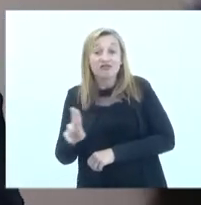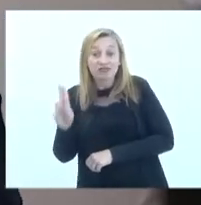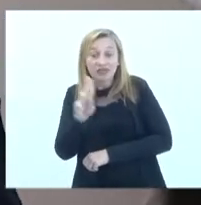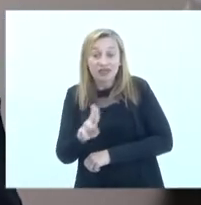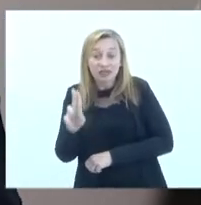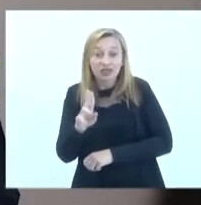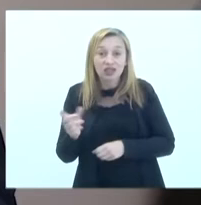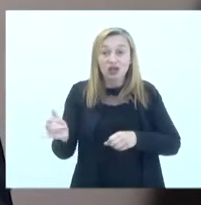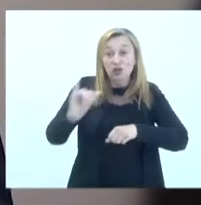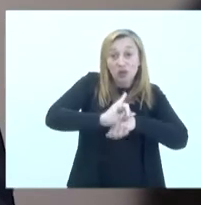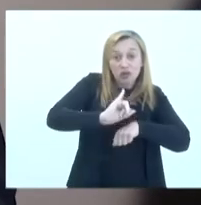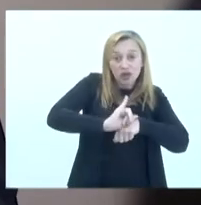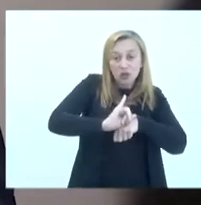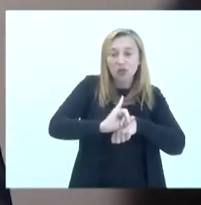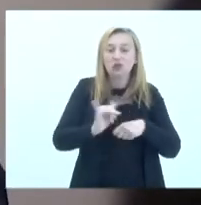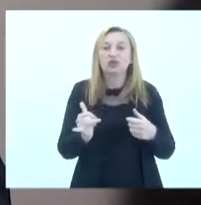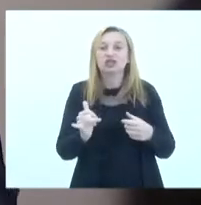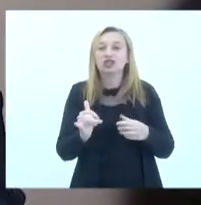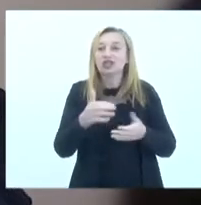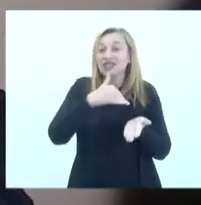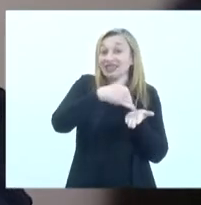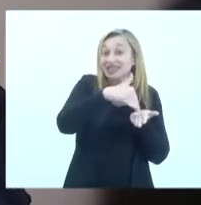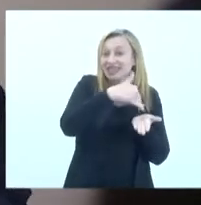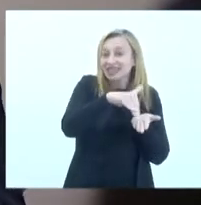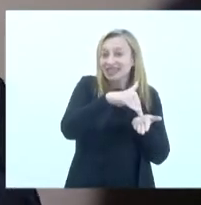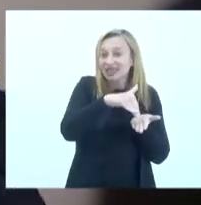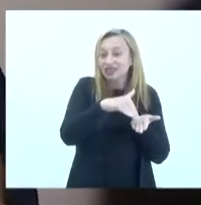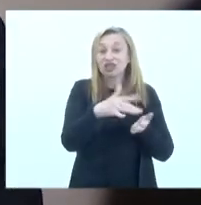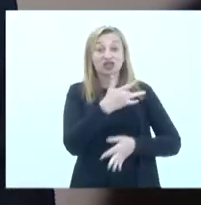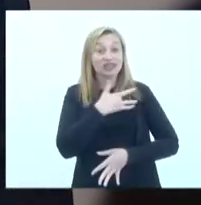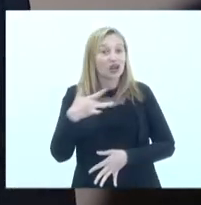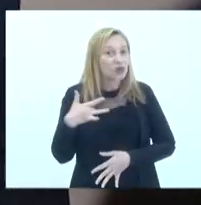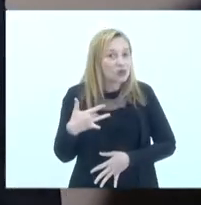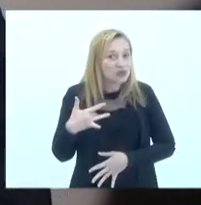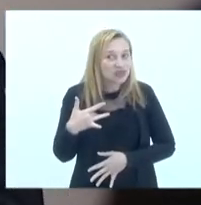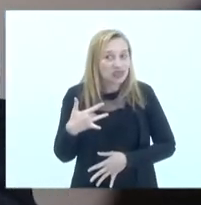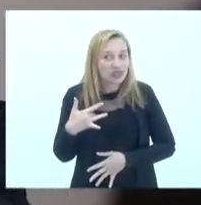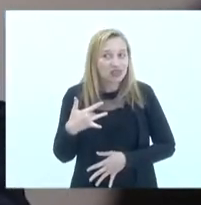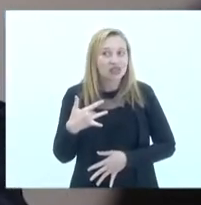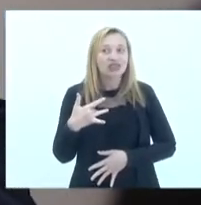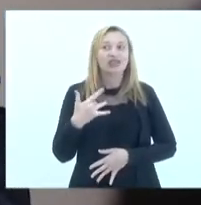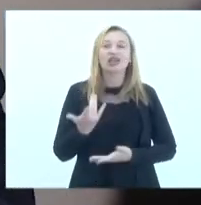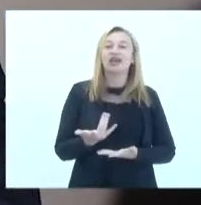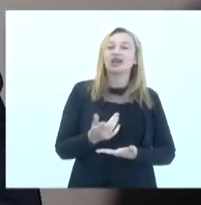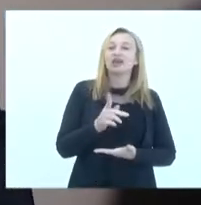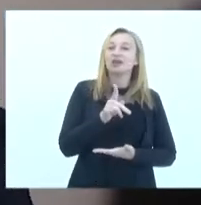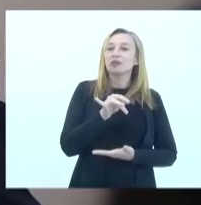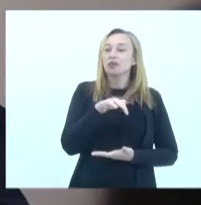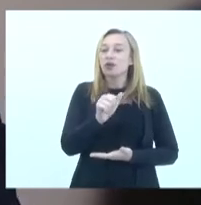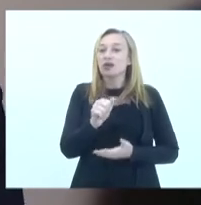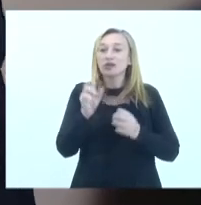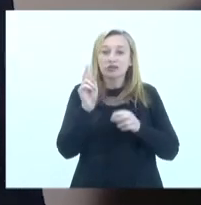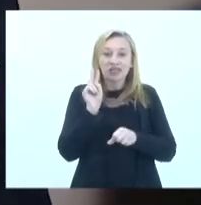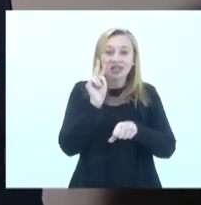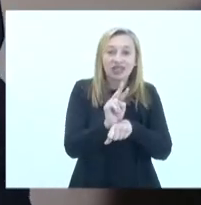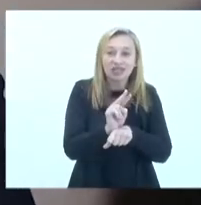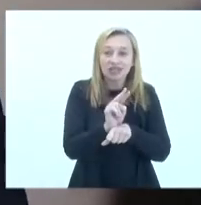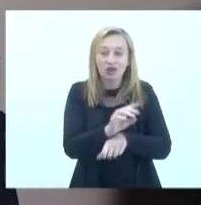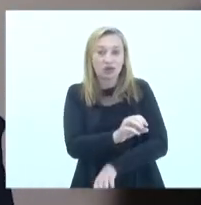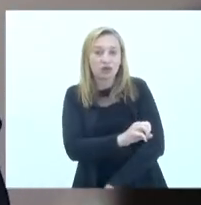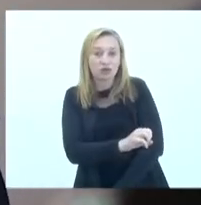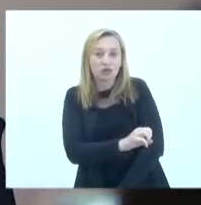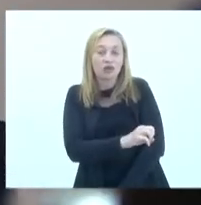em Volta Redonda com as secretarias de saúde. Programas de atenção primária